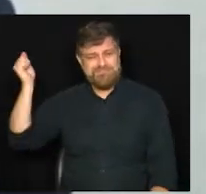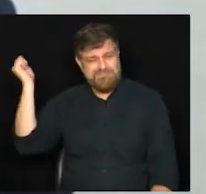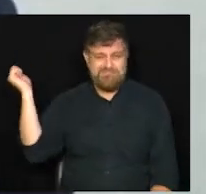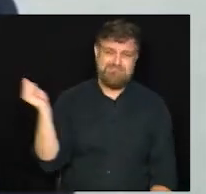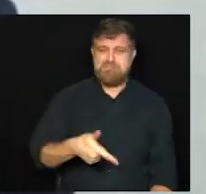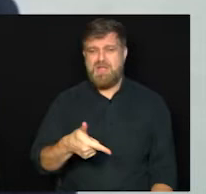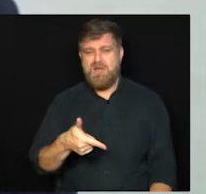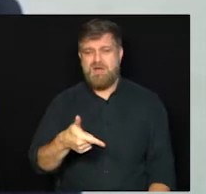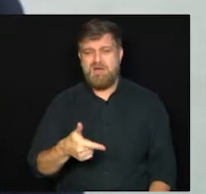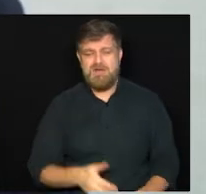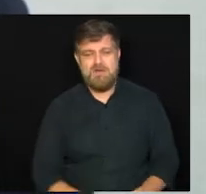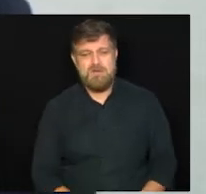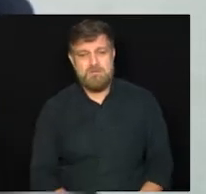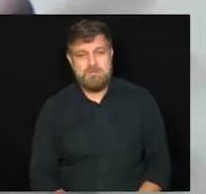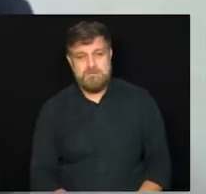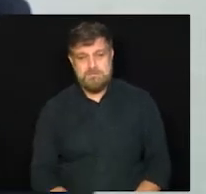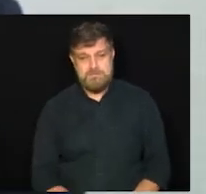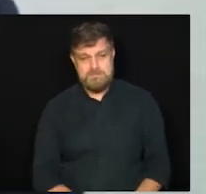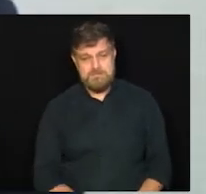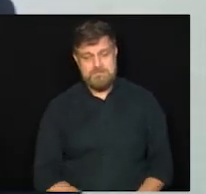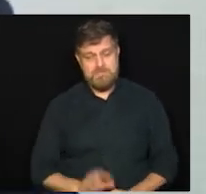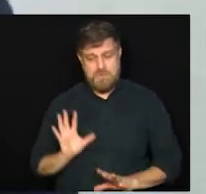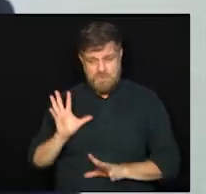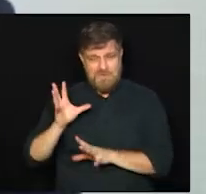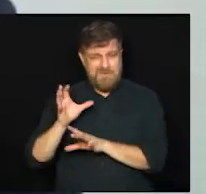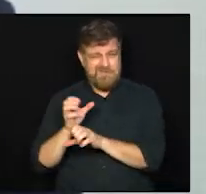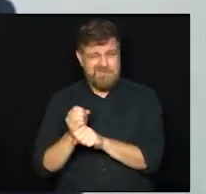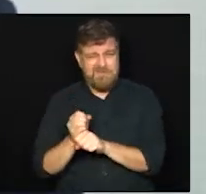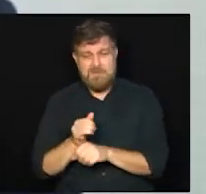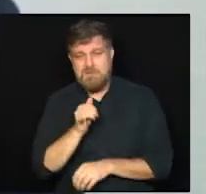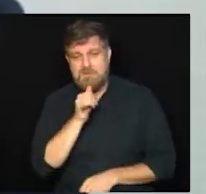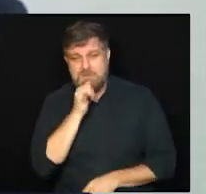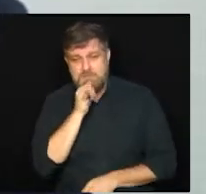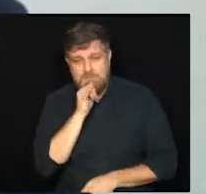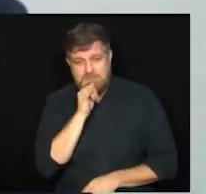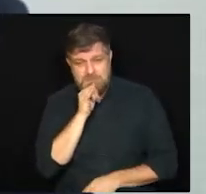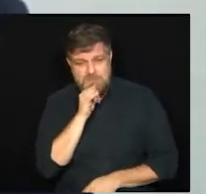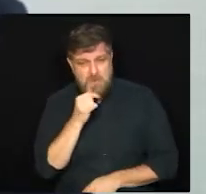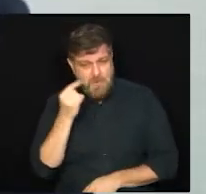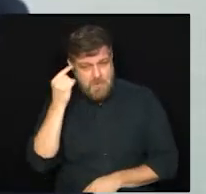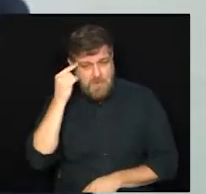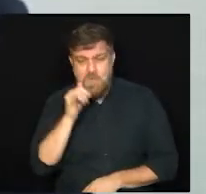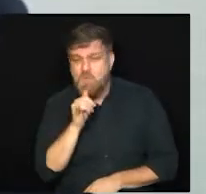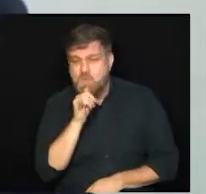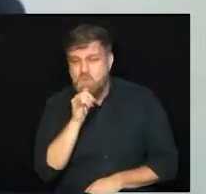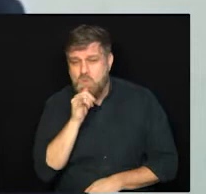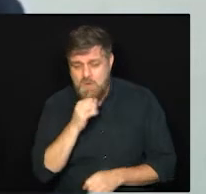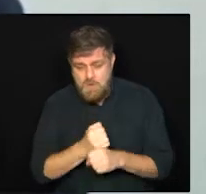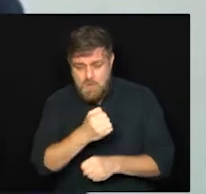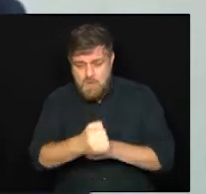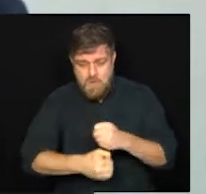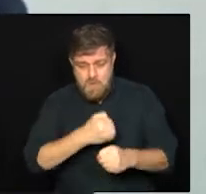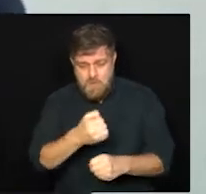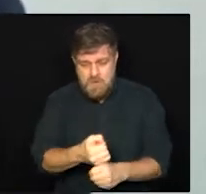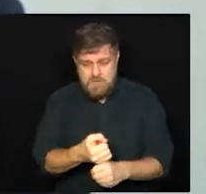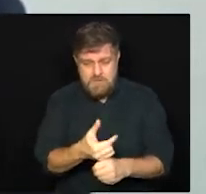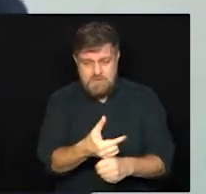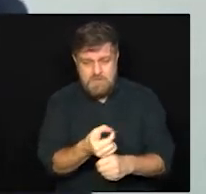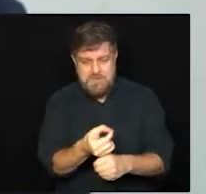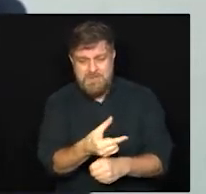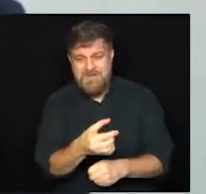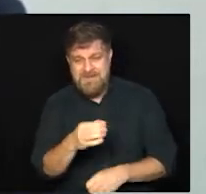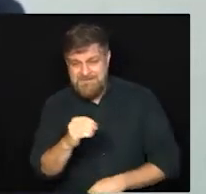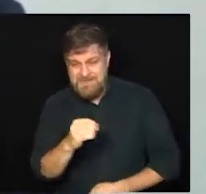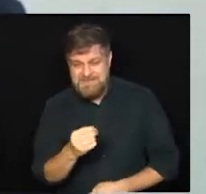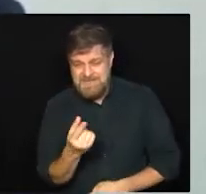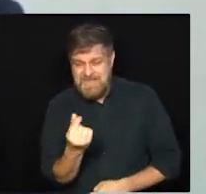2020. Em termos gerais, para dar uma imagem para os senhores, o ano de 2020, a